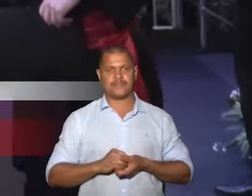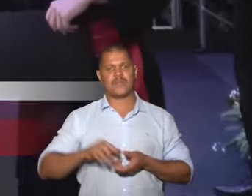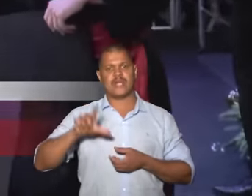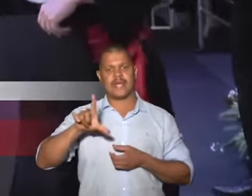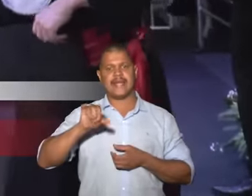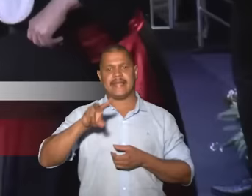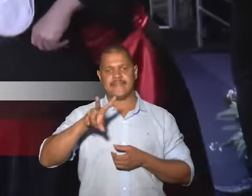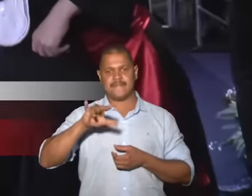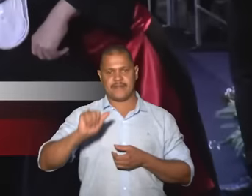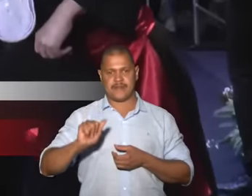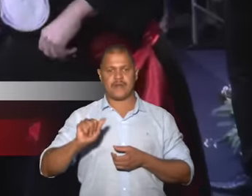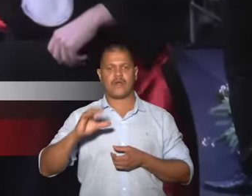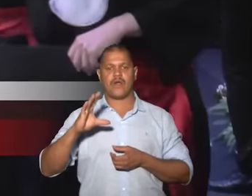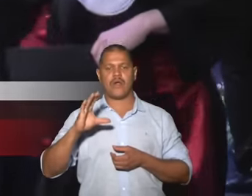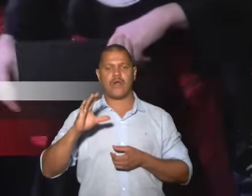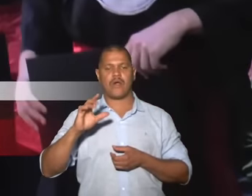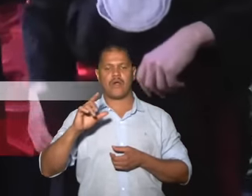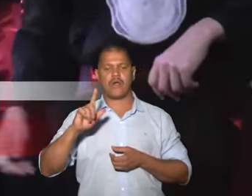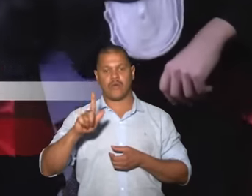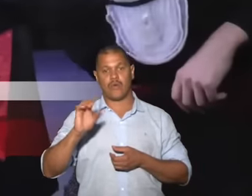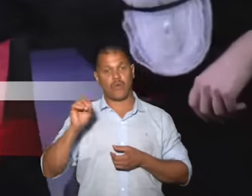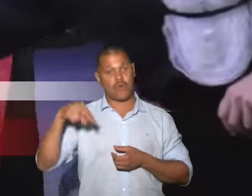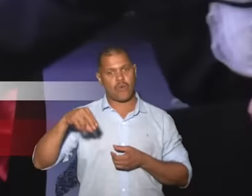Lívia Gonçalves de Almeida.